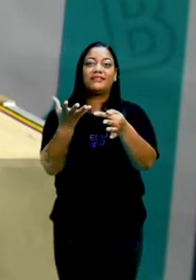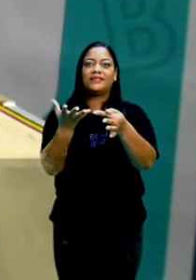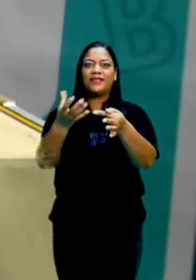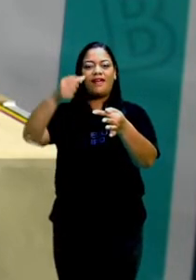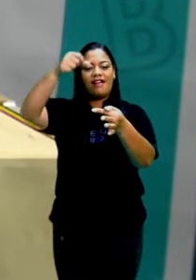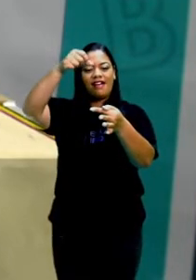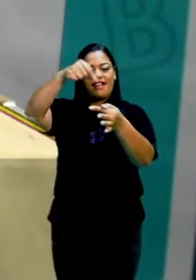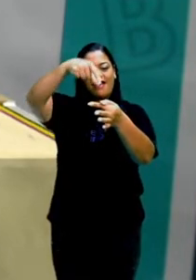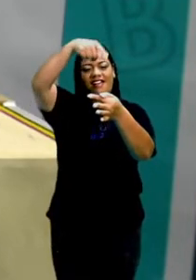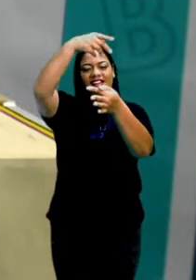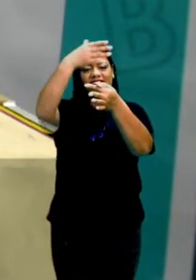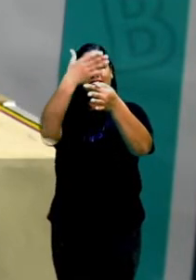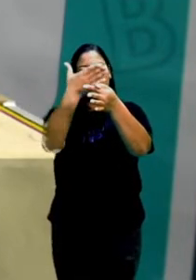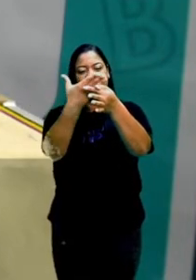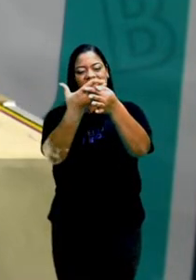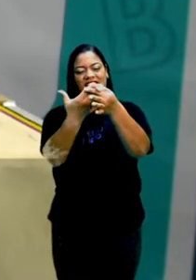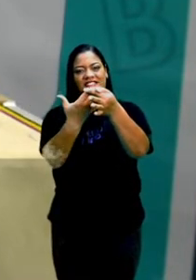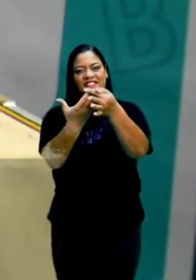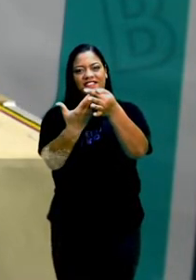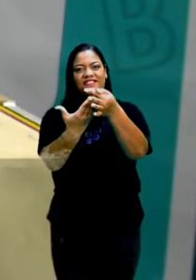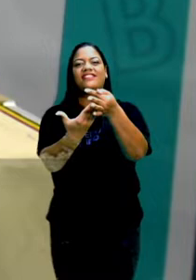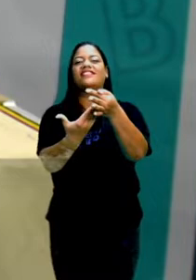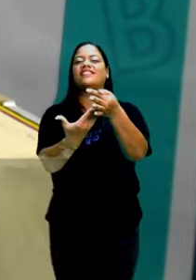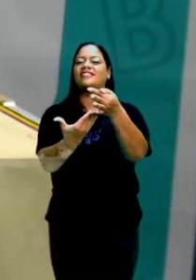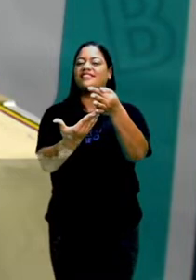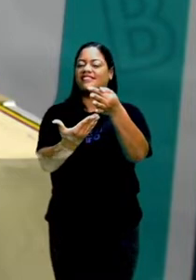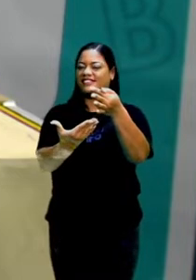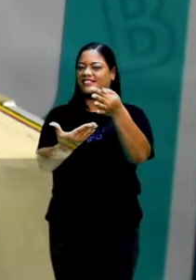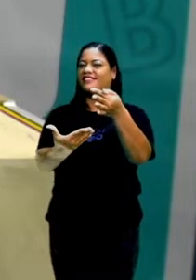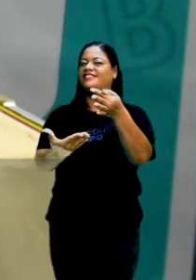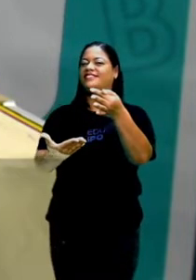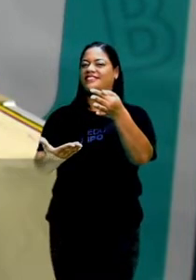delícia escorregar nas suas pétalas, tão